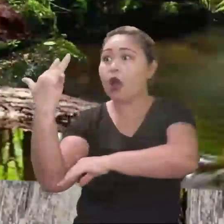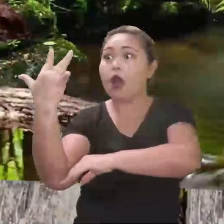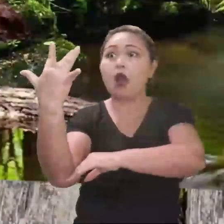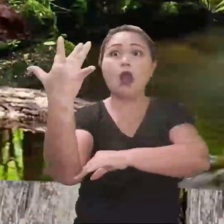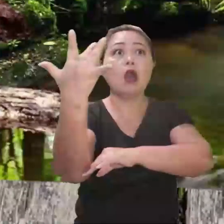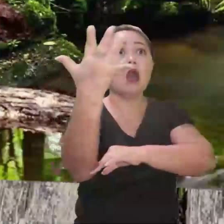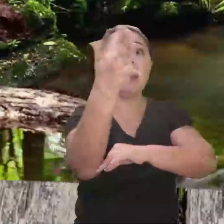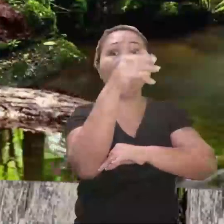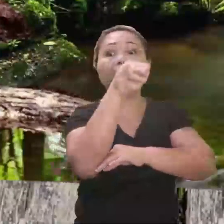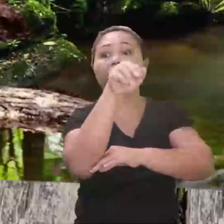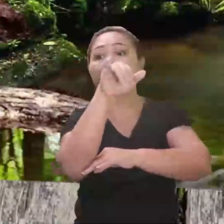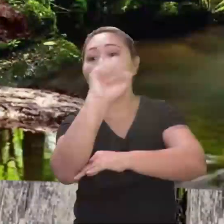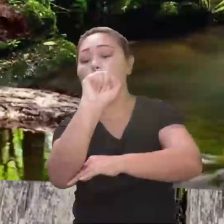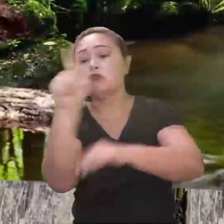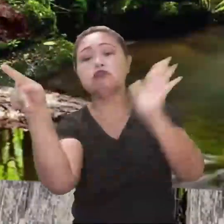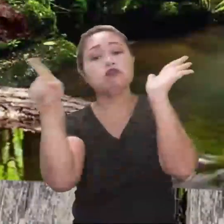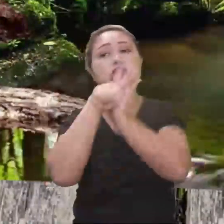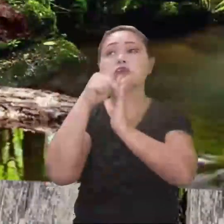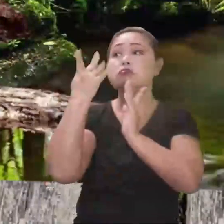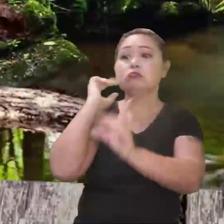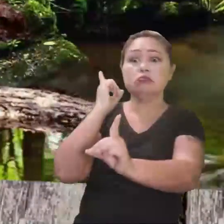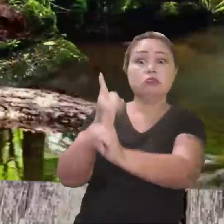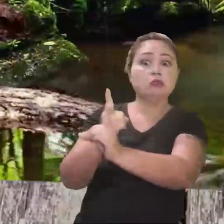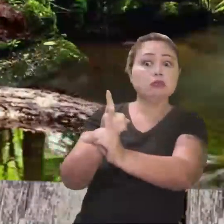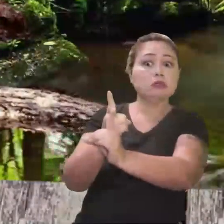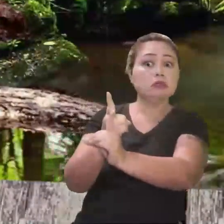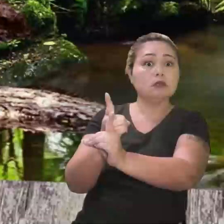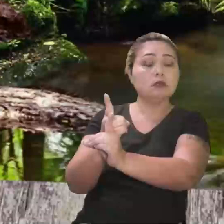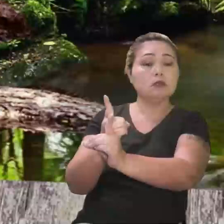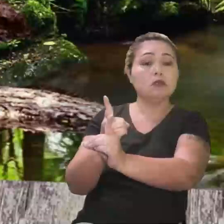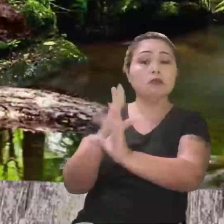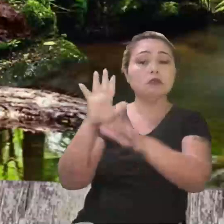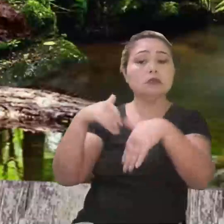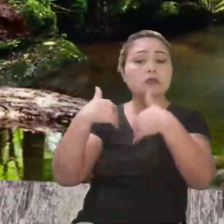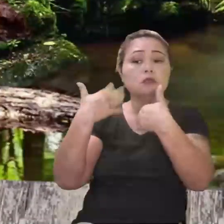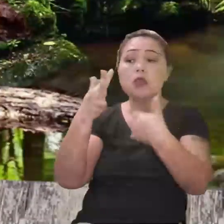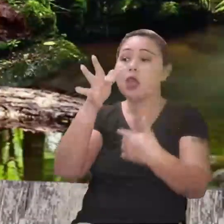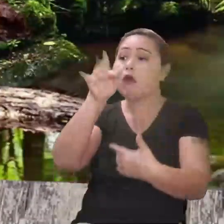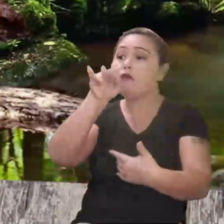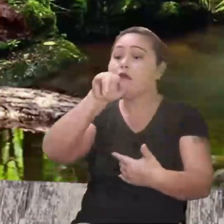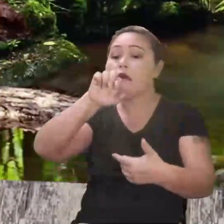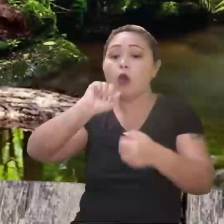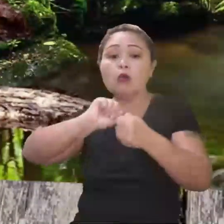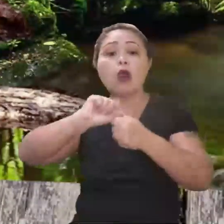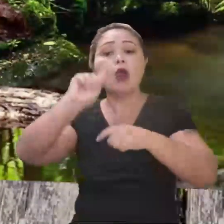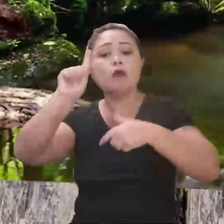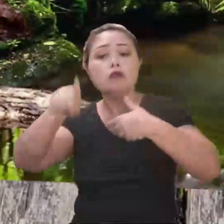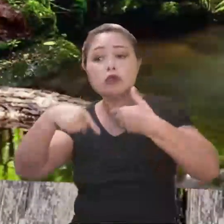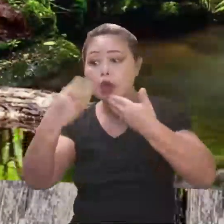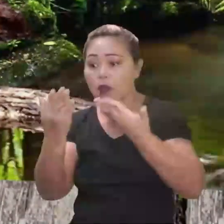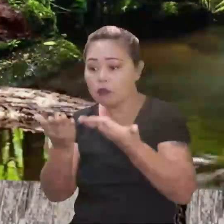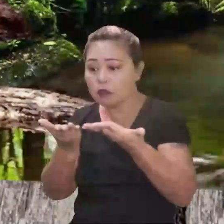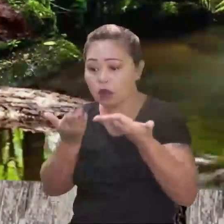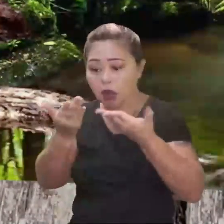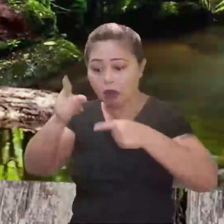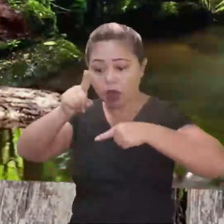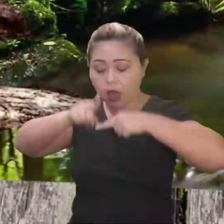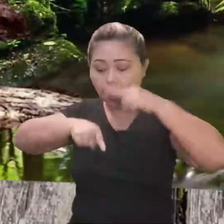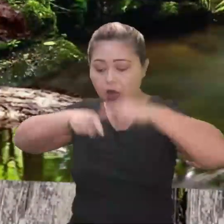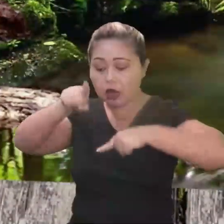são? Os fósseis, os próprios fósseis. Então, os fósseis são uma